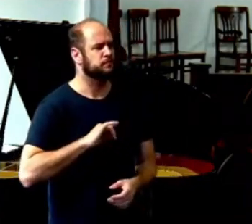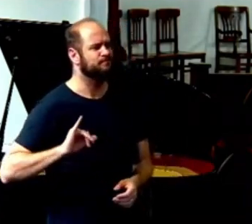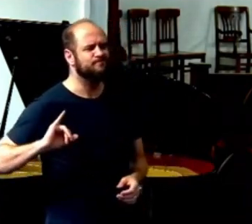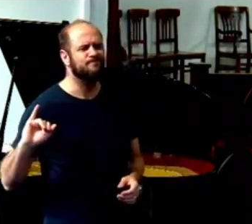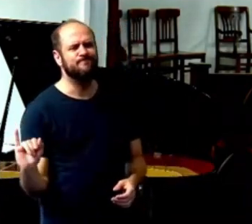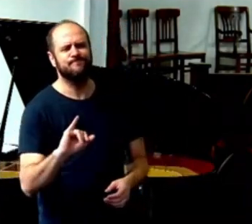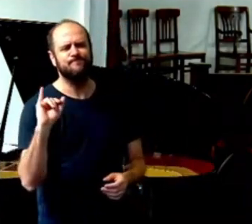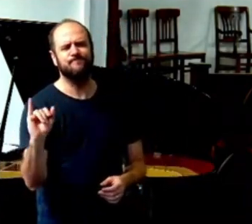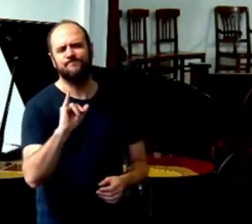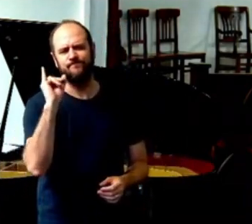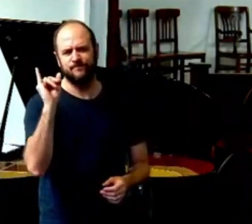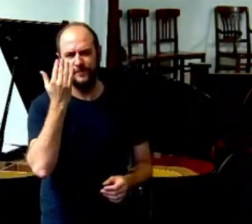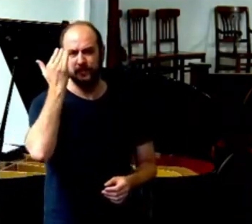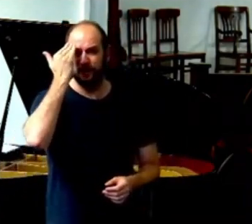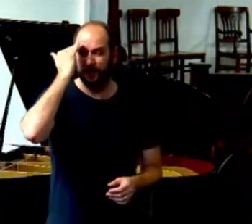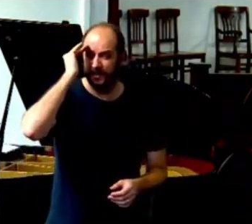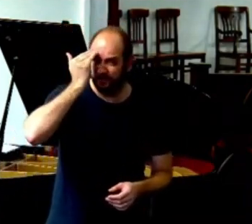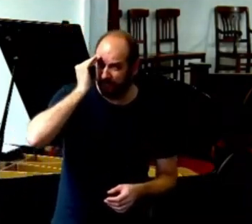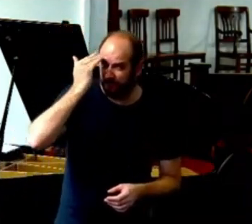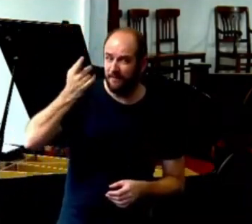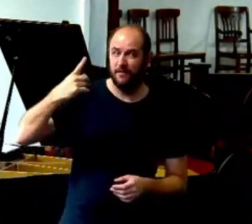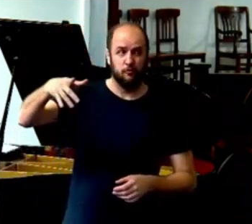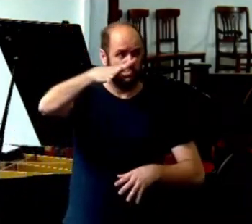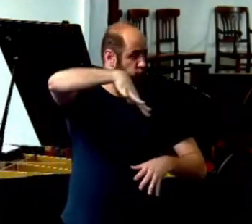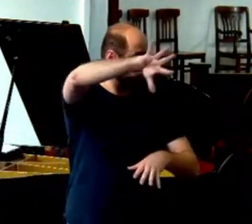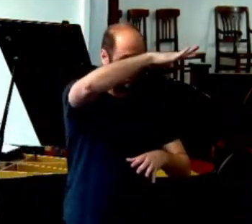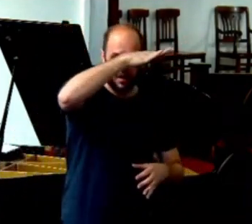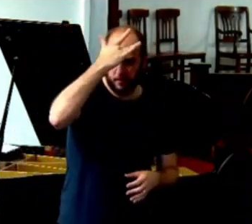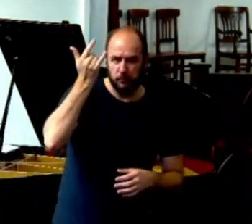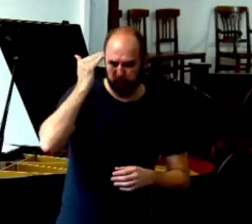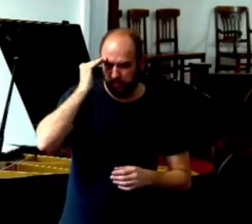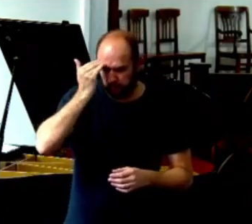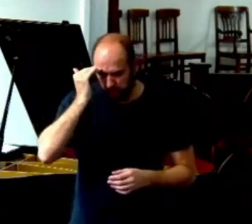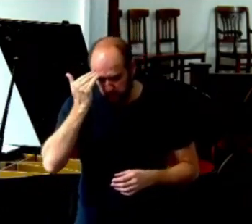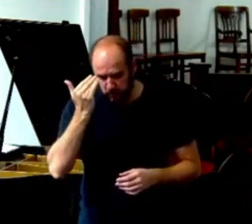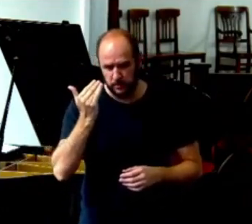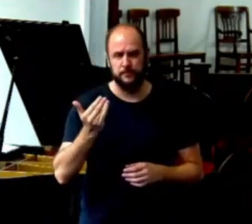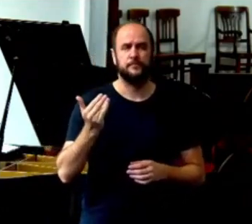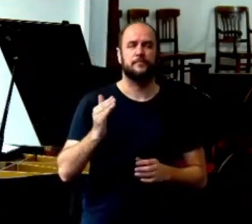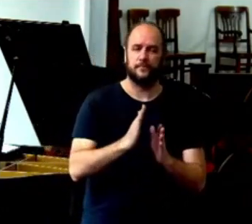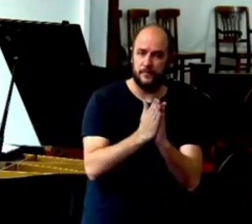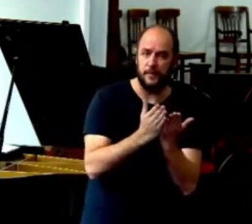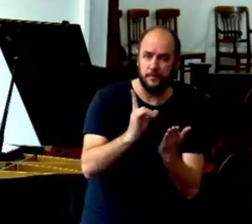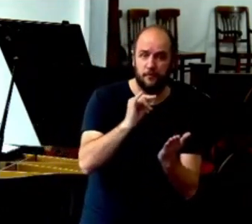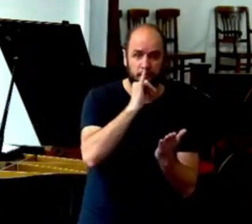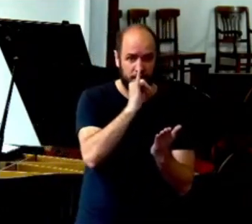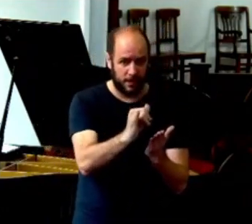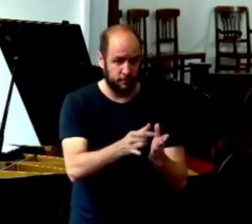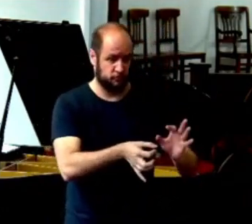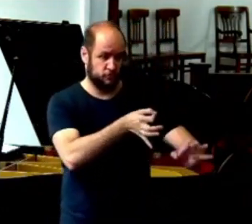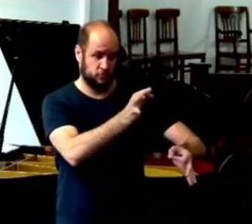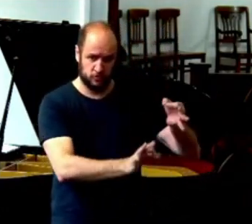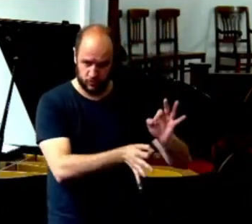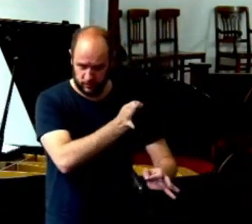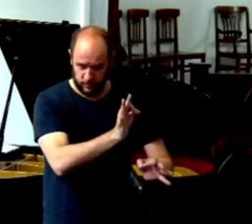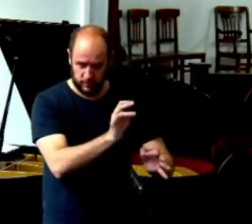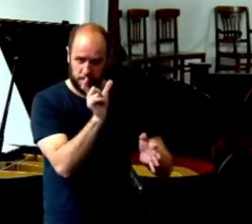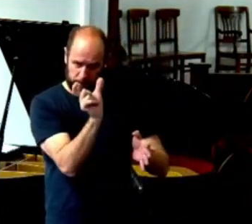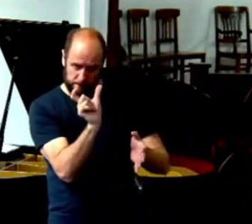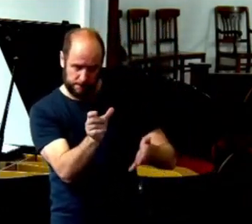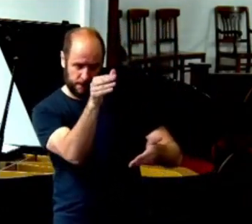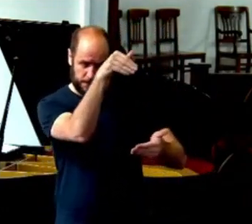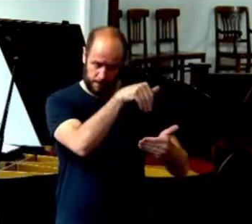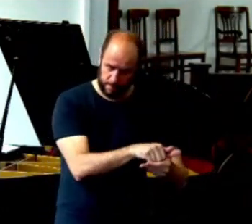é importante que você entenda, que nós entendamos, que quando a Bíblia fala a respeito de